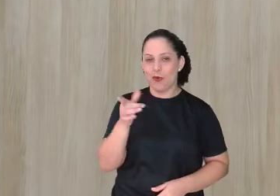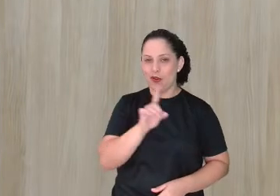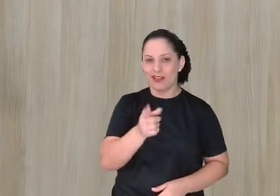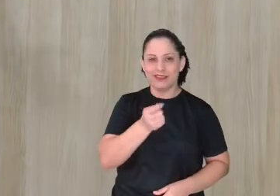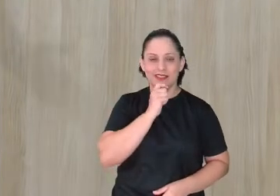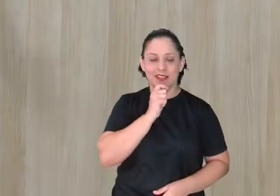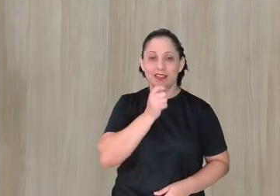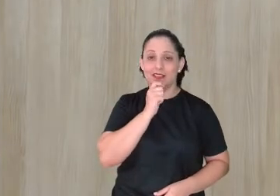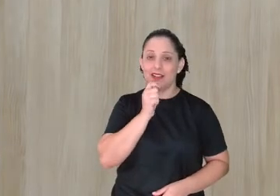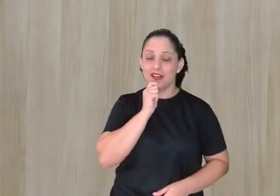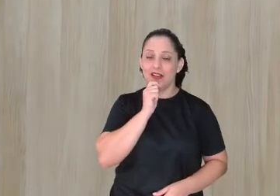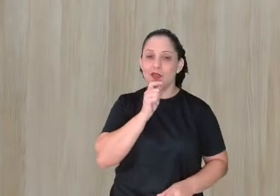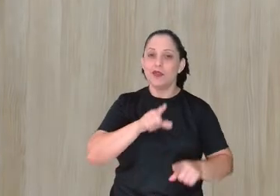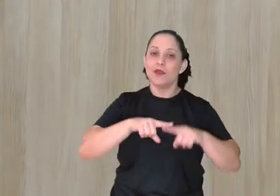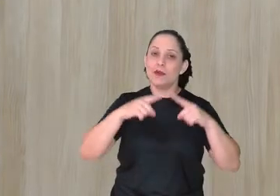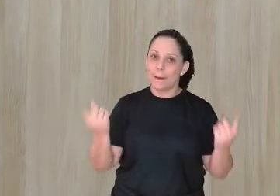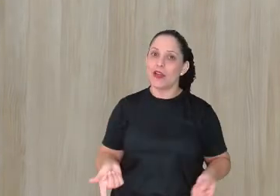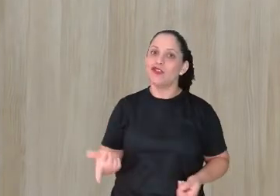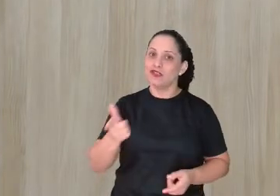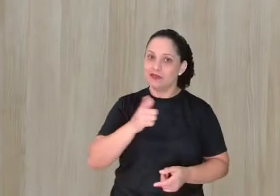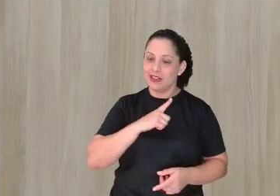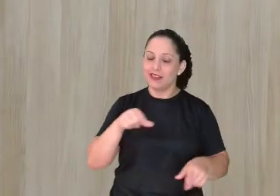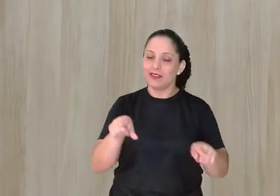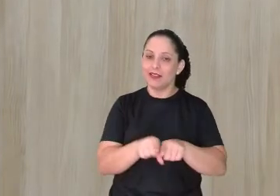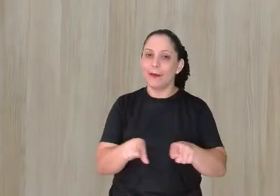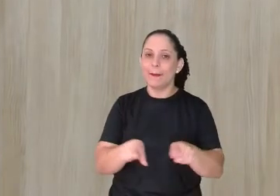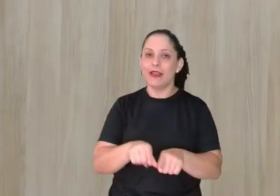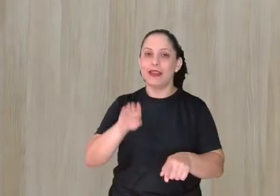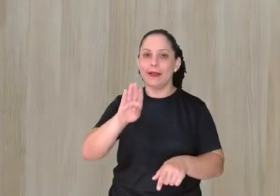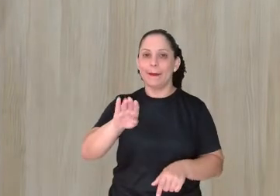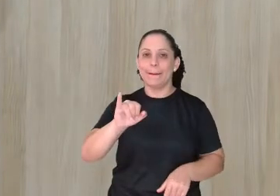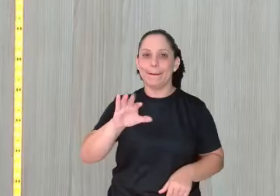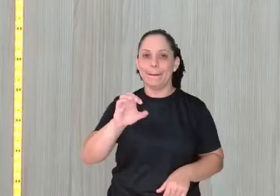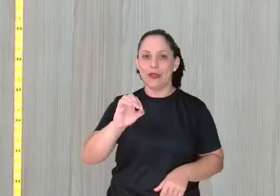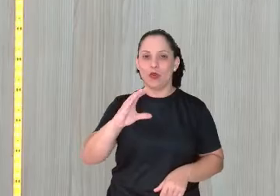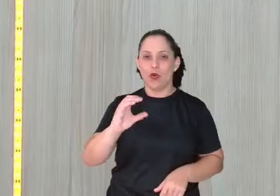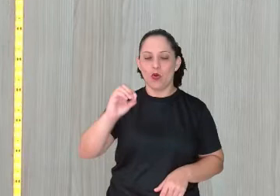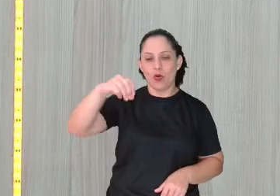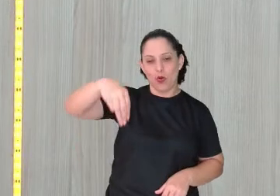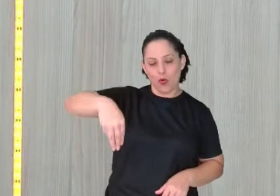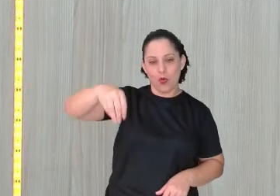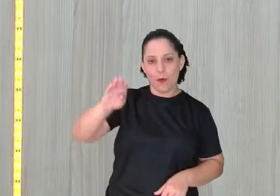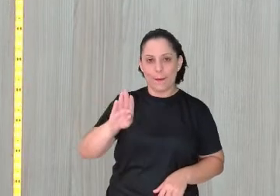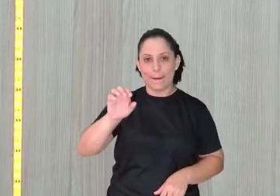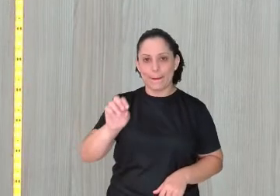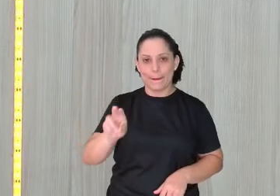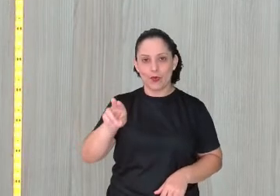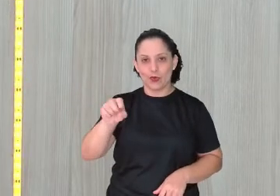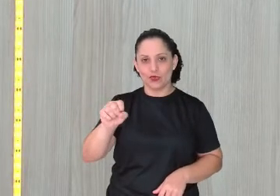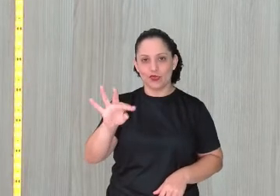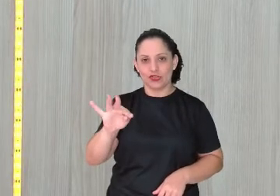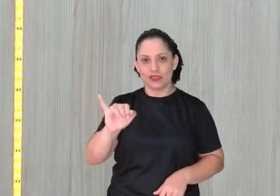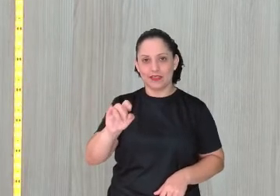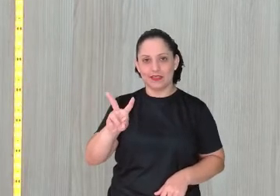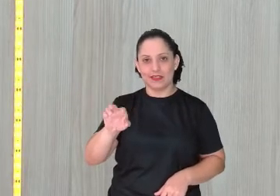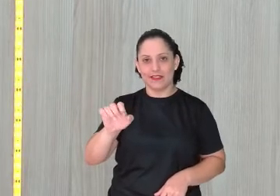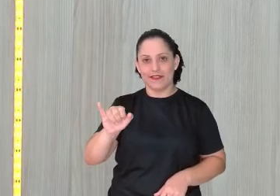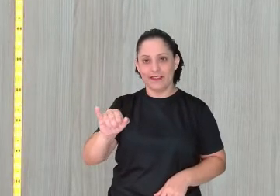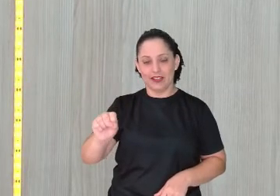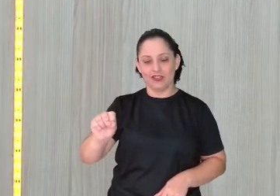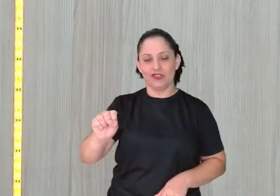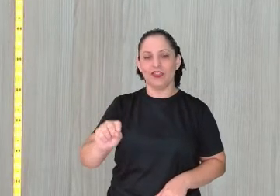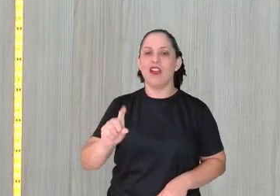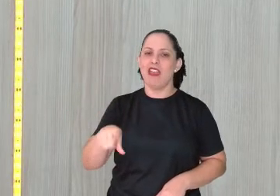bacana, mas existe também os biocombustíveis, né, Isso. professora Vanessa? Exatamente. É até uma